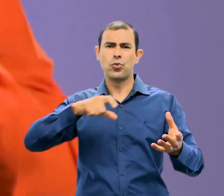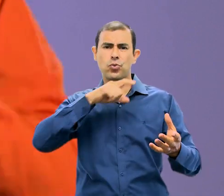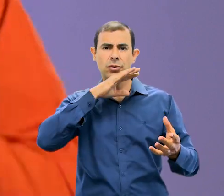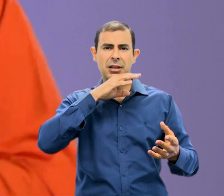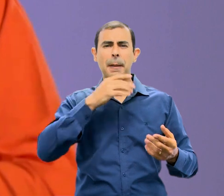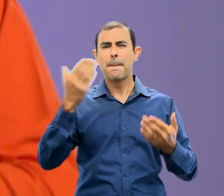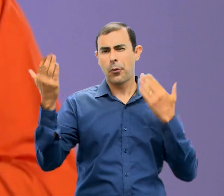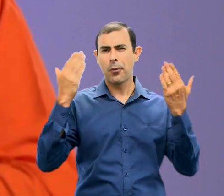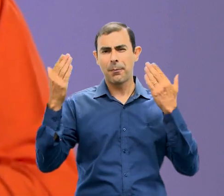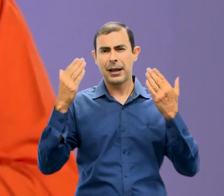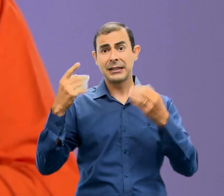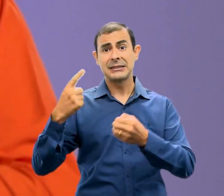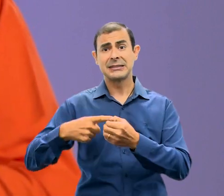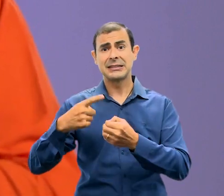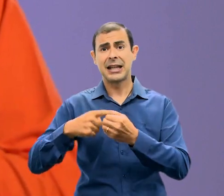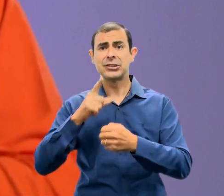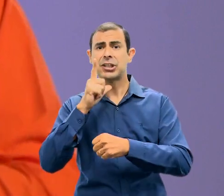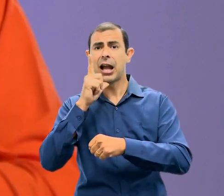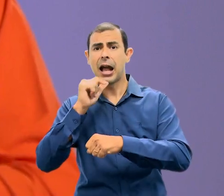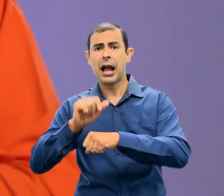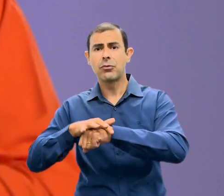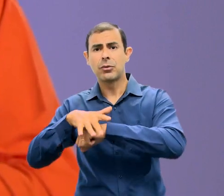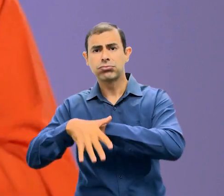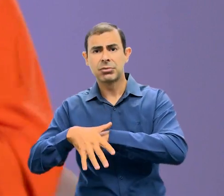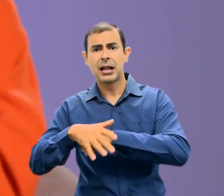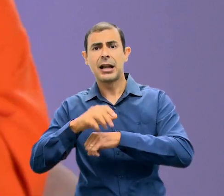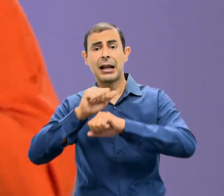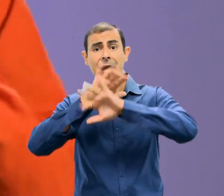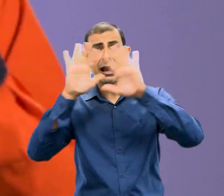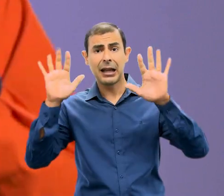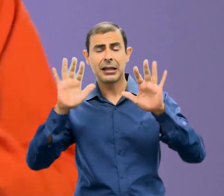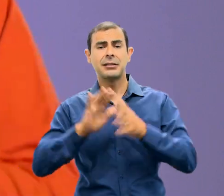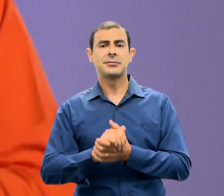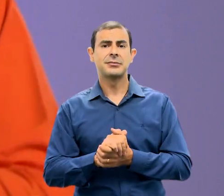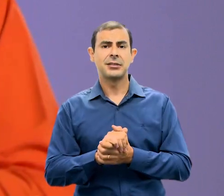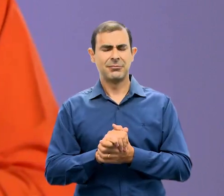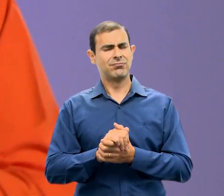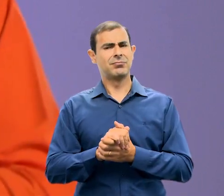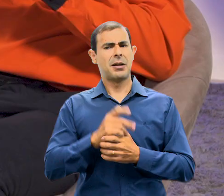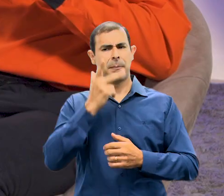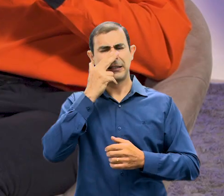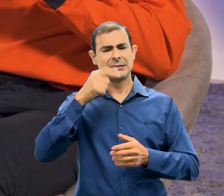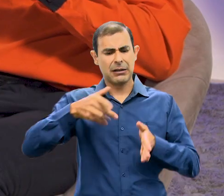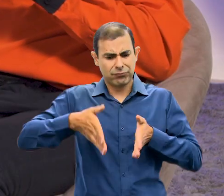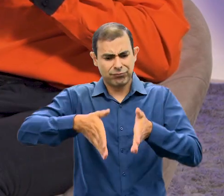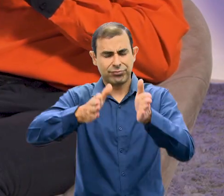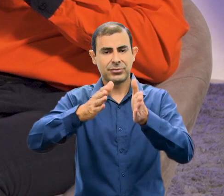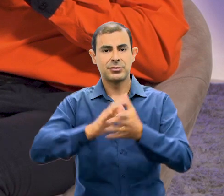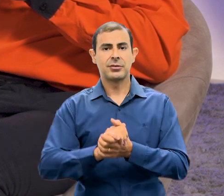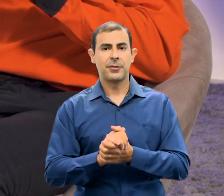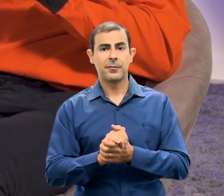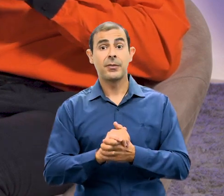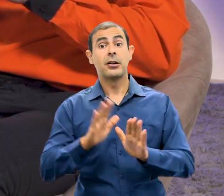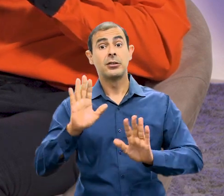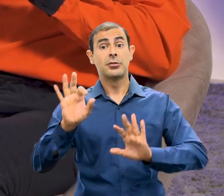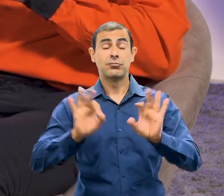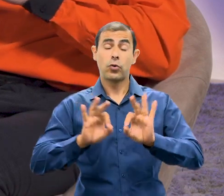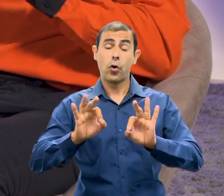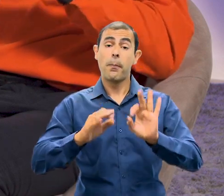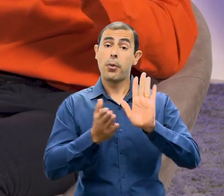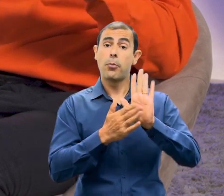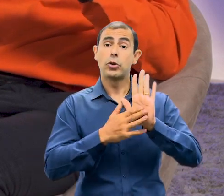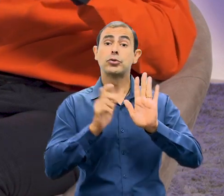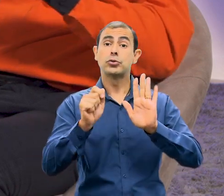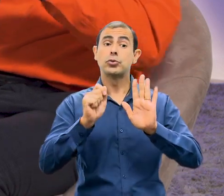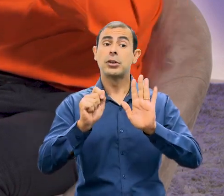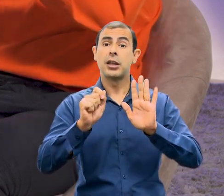tem uma rodovia cruzando a cidade. Então, qual é a nossa discussão? Não haver essa duplicação, nós fizemos 2 audiências públicas e foi